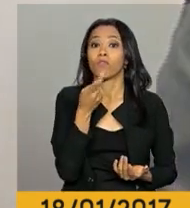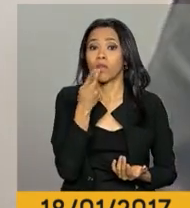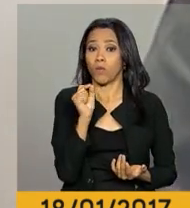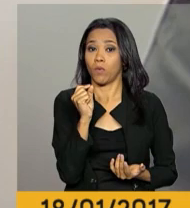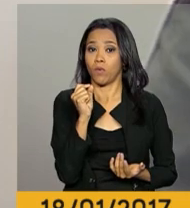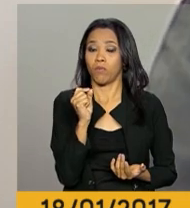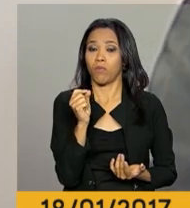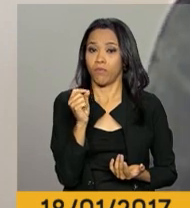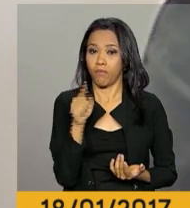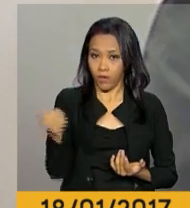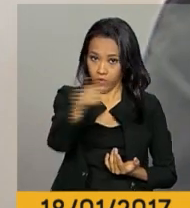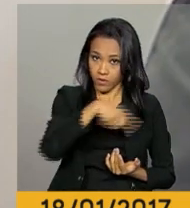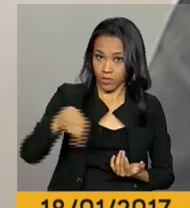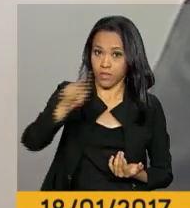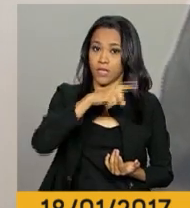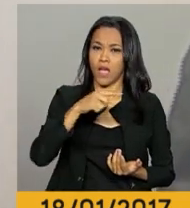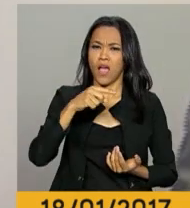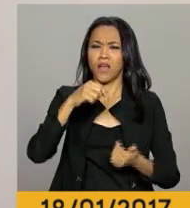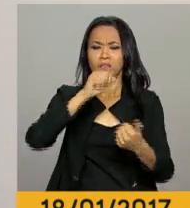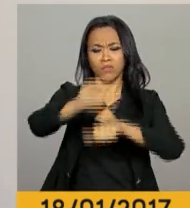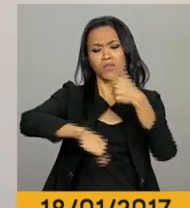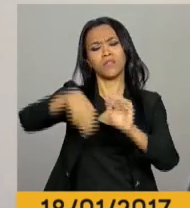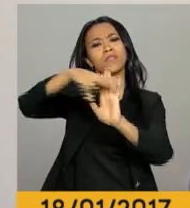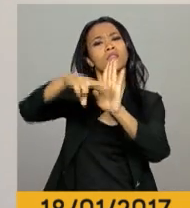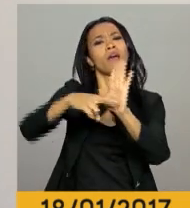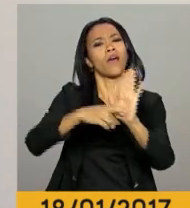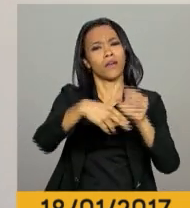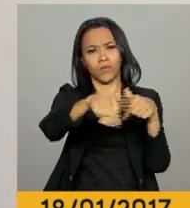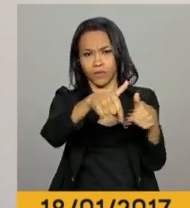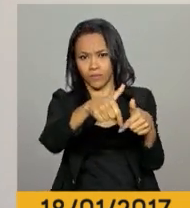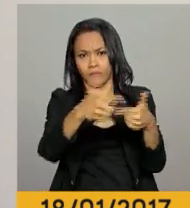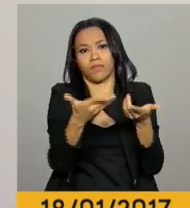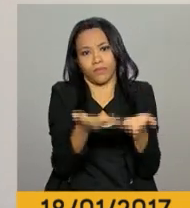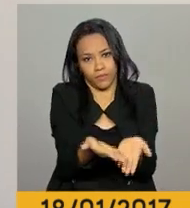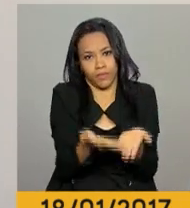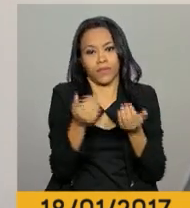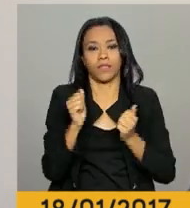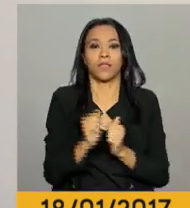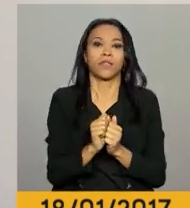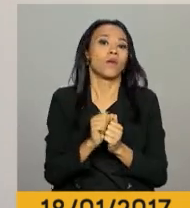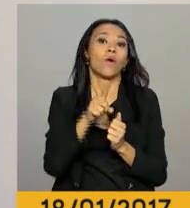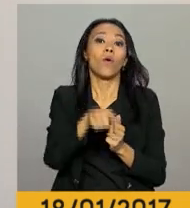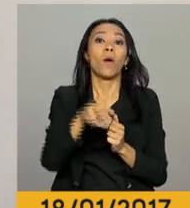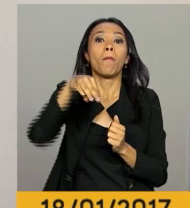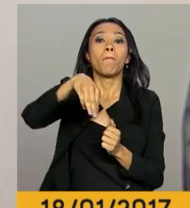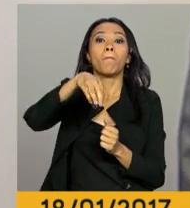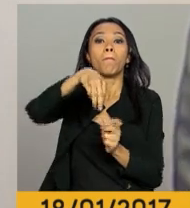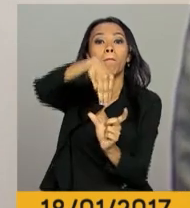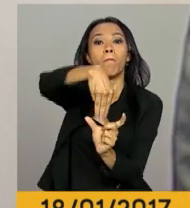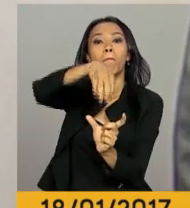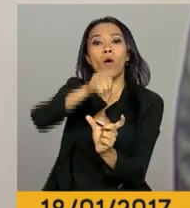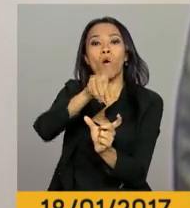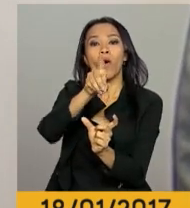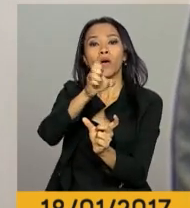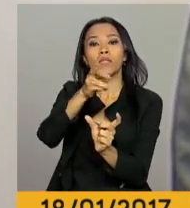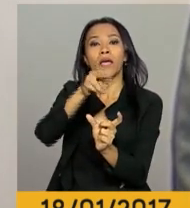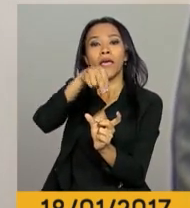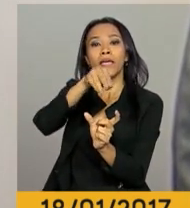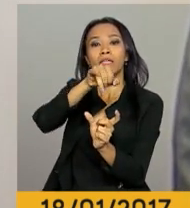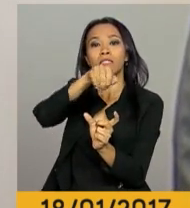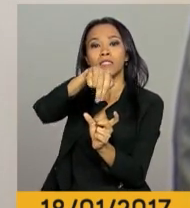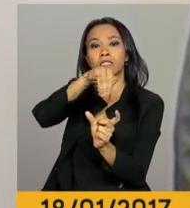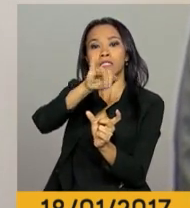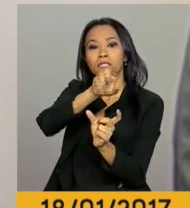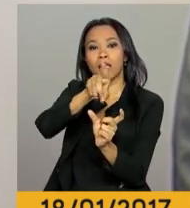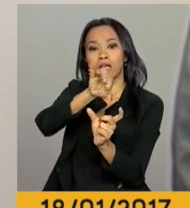seguinte a reforma trabalhista ou melhor me expressando a modernização da legislação do trabalho não